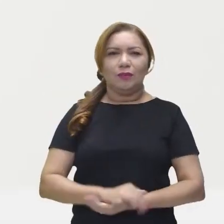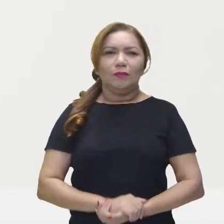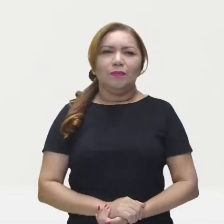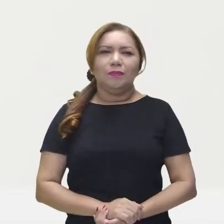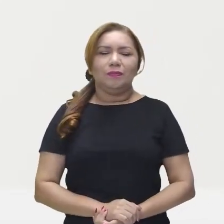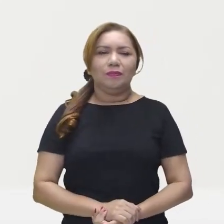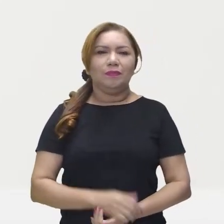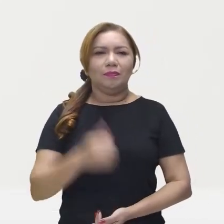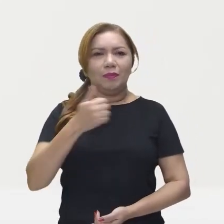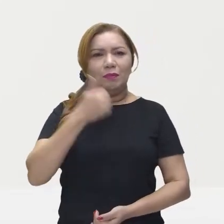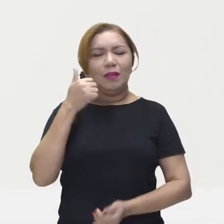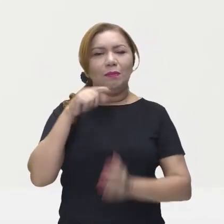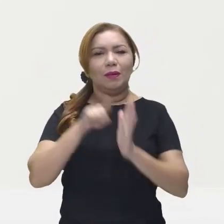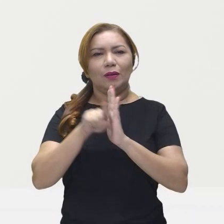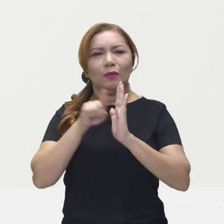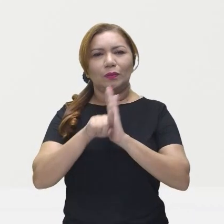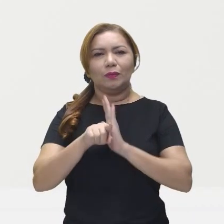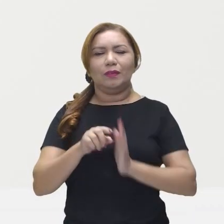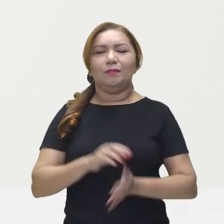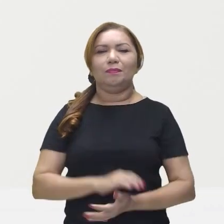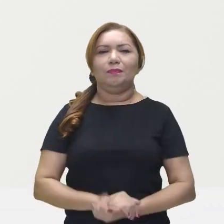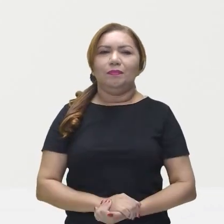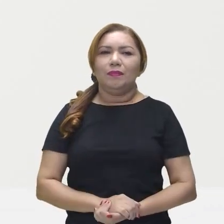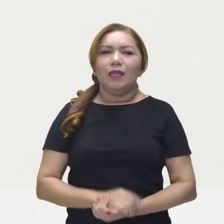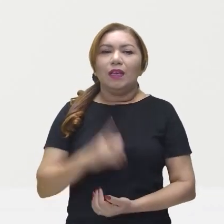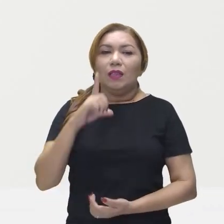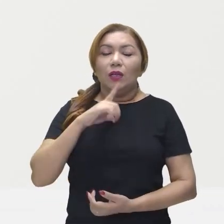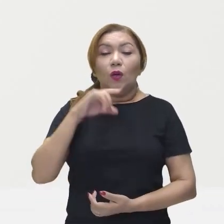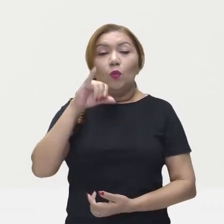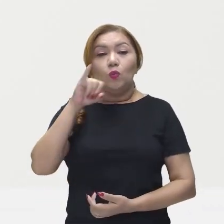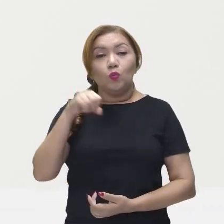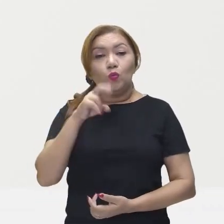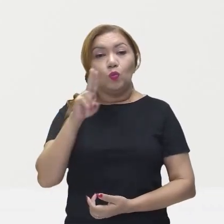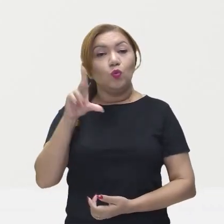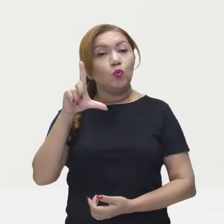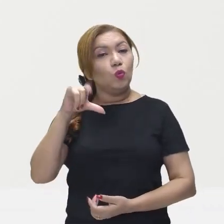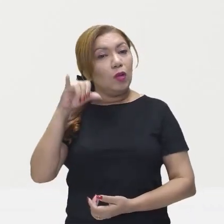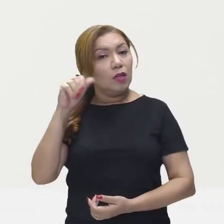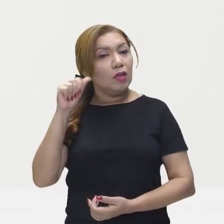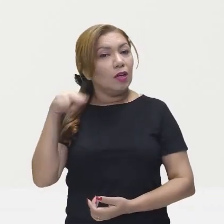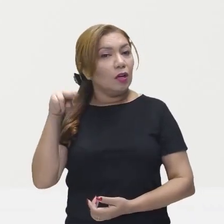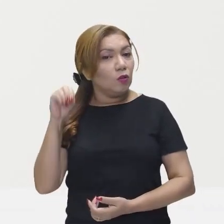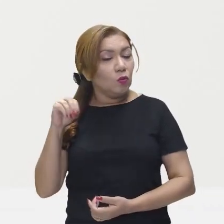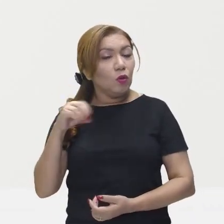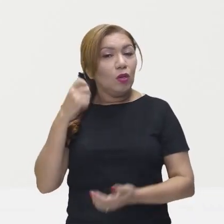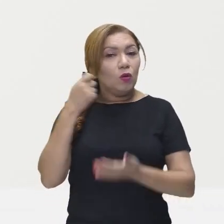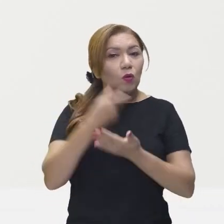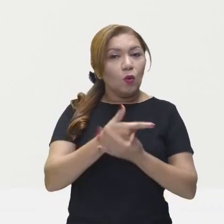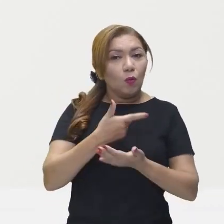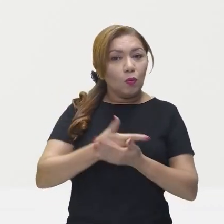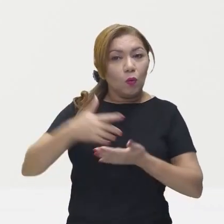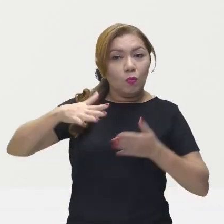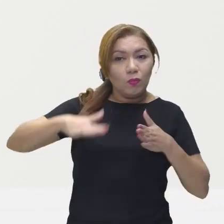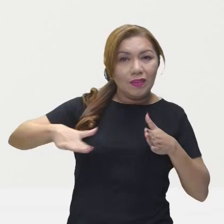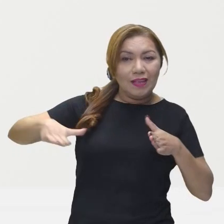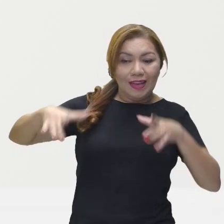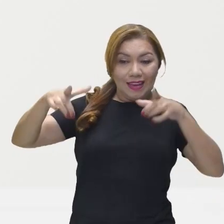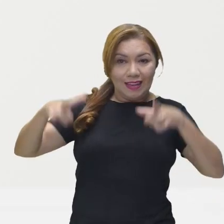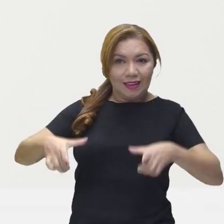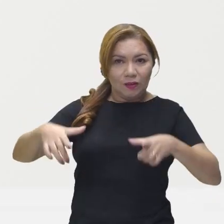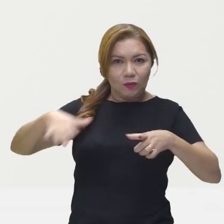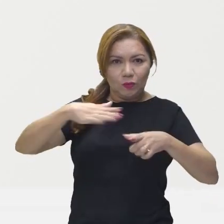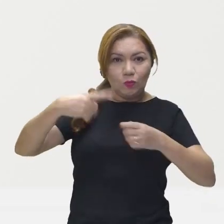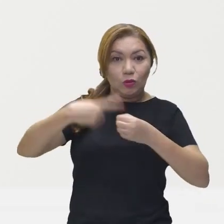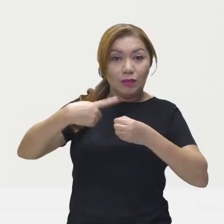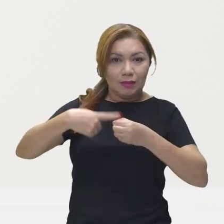Na primeira questão, nós vimos aí que o Juliano comprou um terreno no município de Iranduba com as seguintes